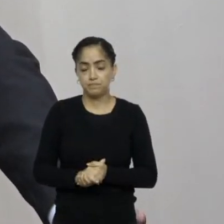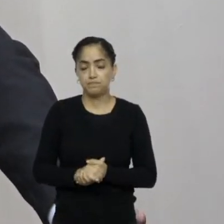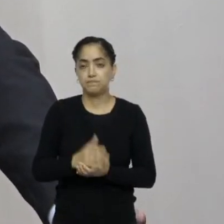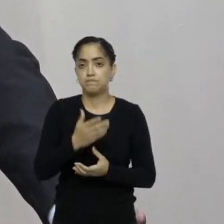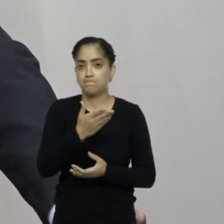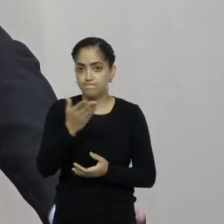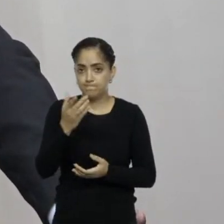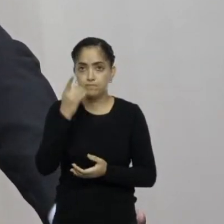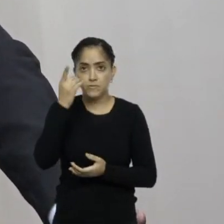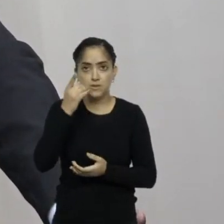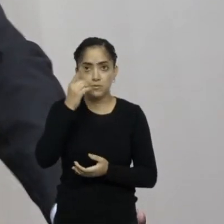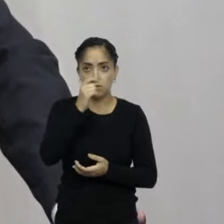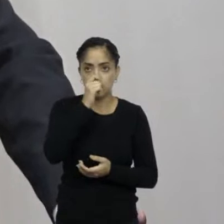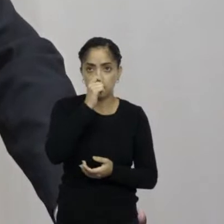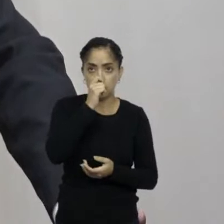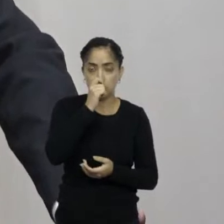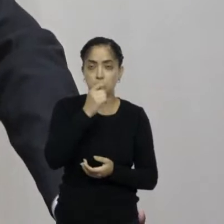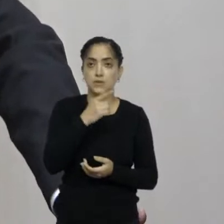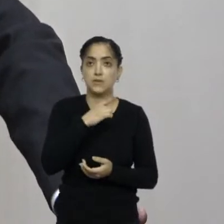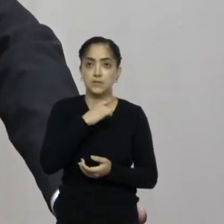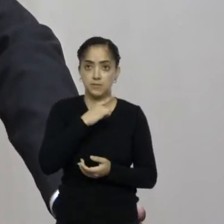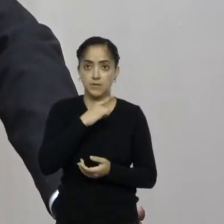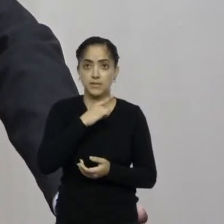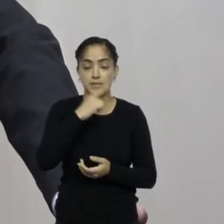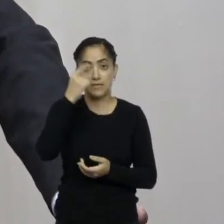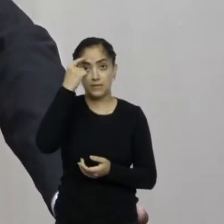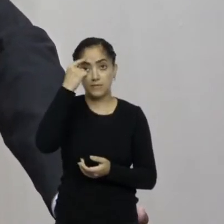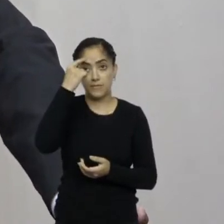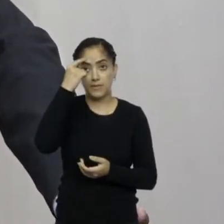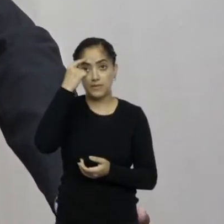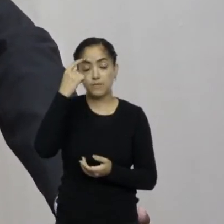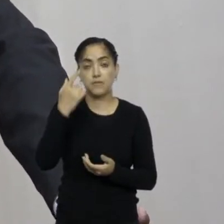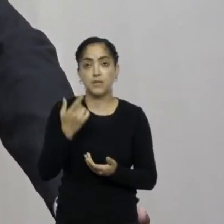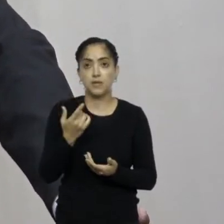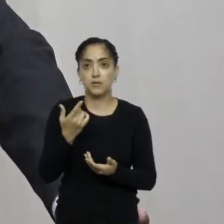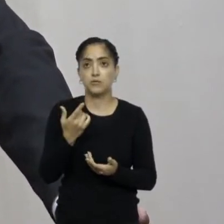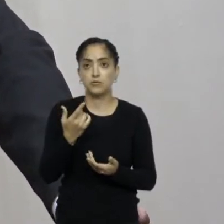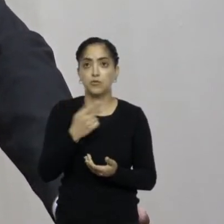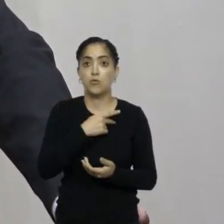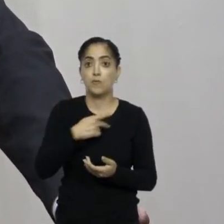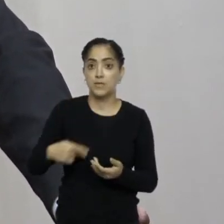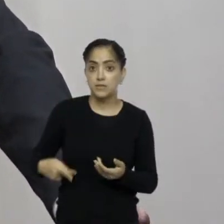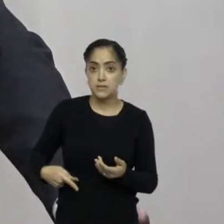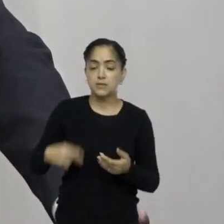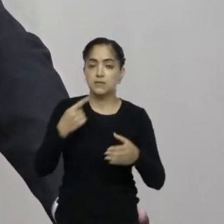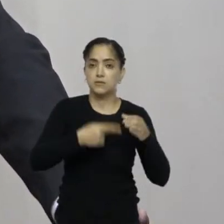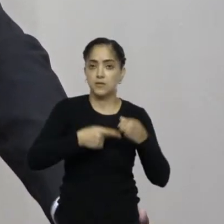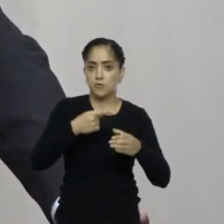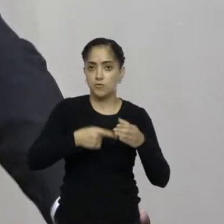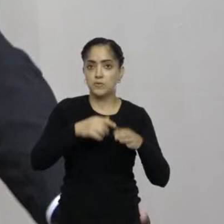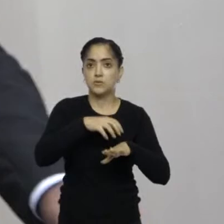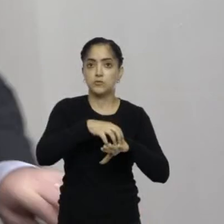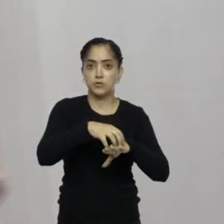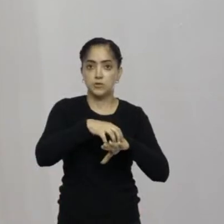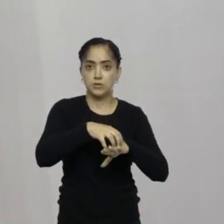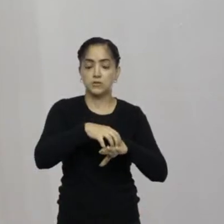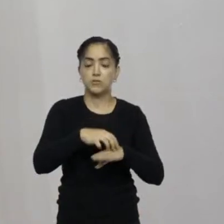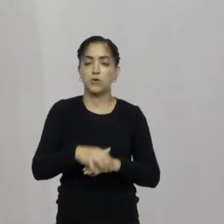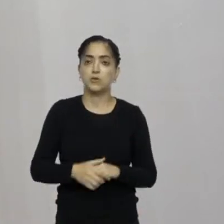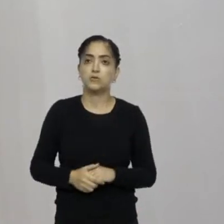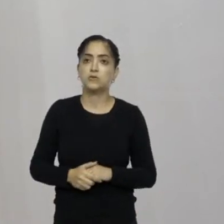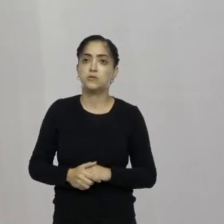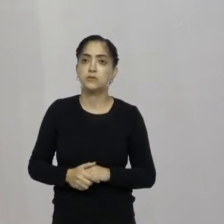que também tem essa pauta como presidente da Comissão de Transportes.